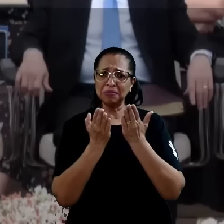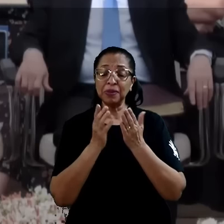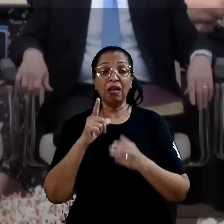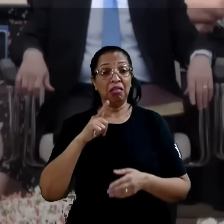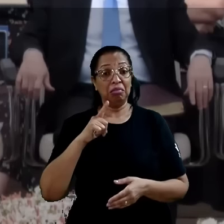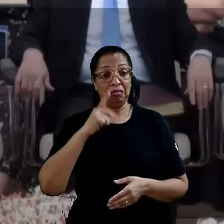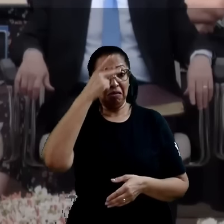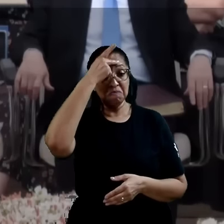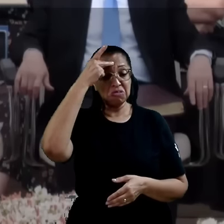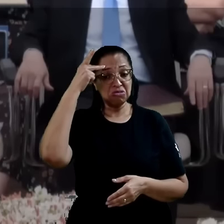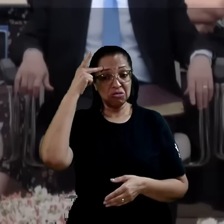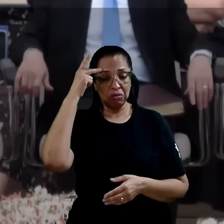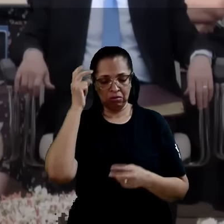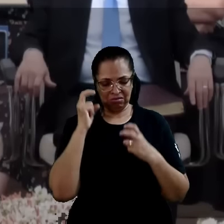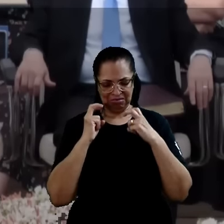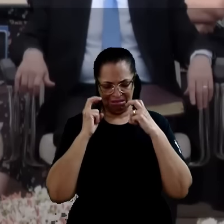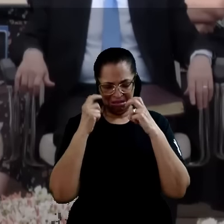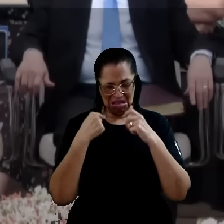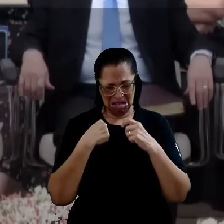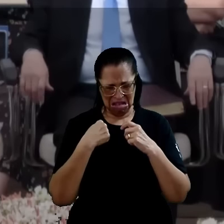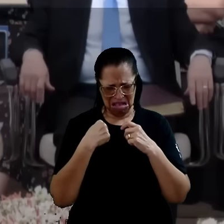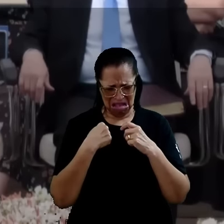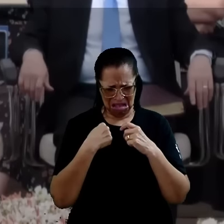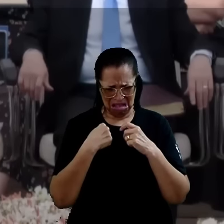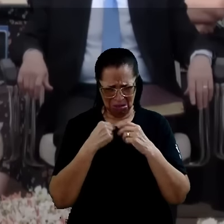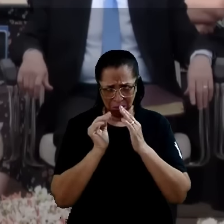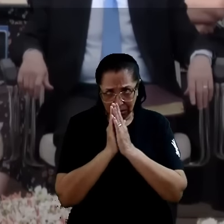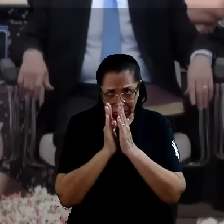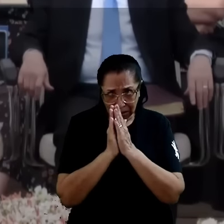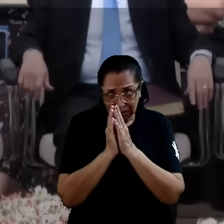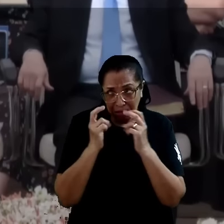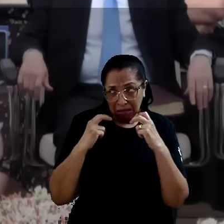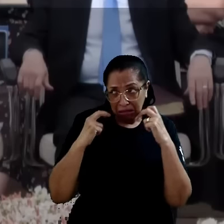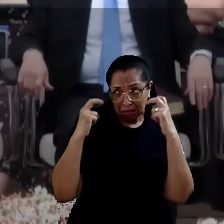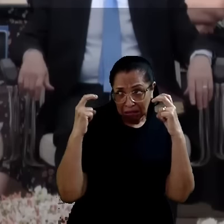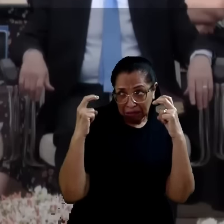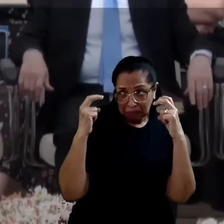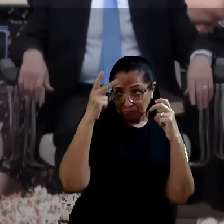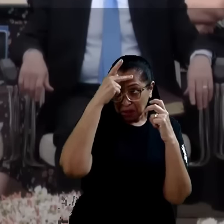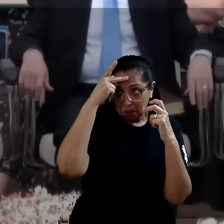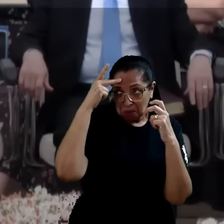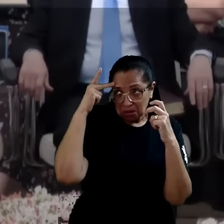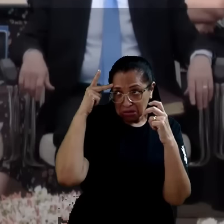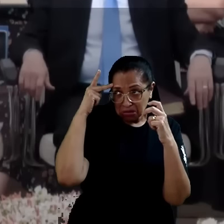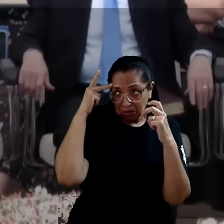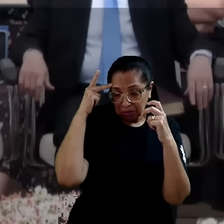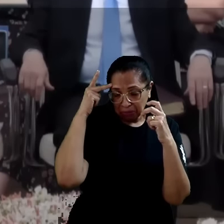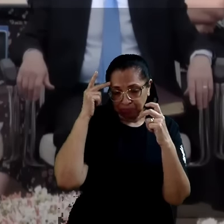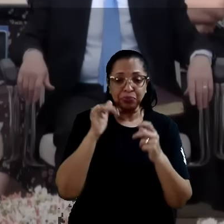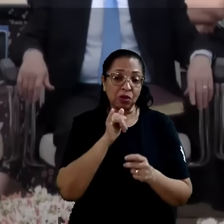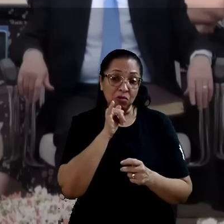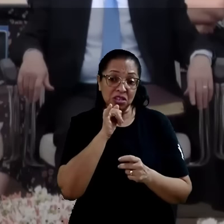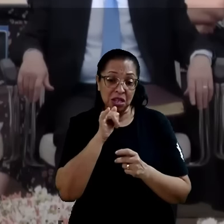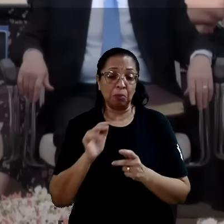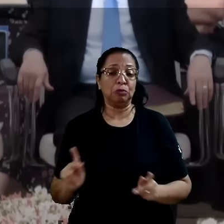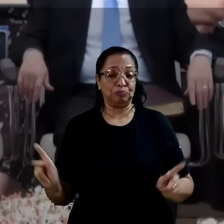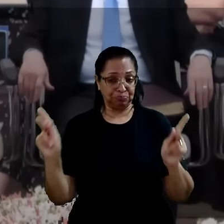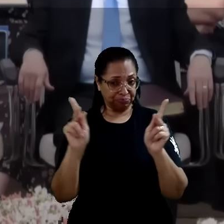praça de alimentação Curvo minha cabeça tô em paz do Senhor é a